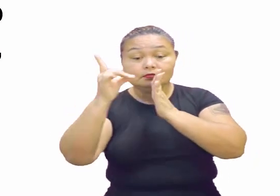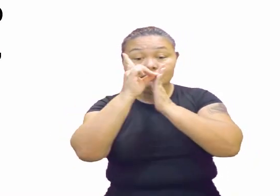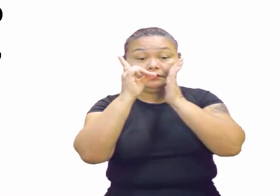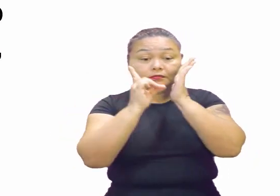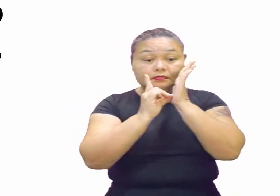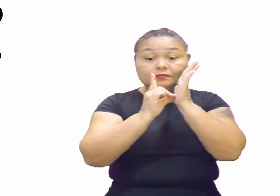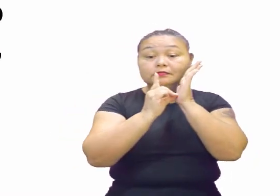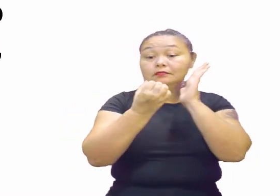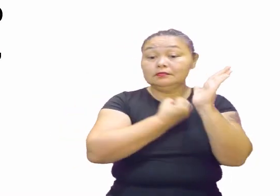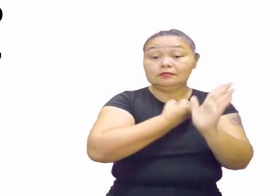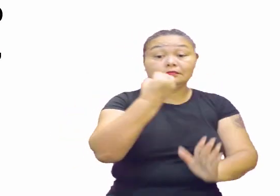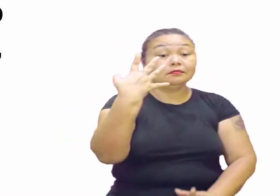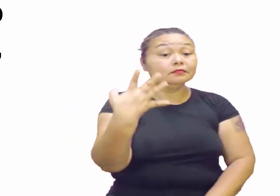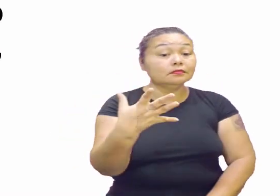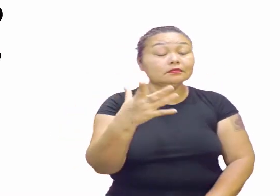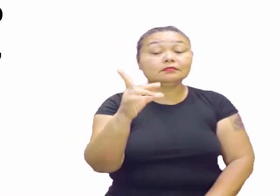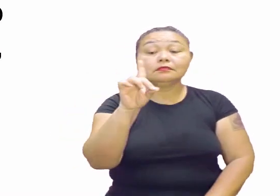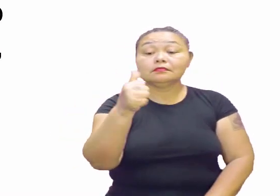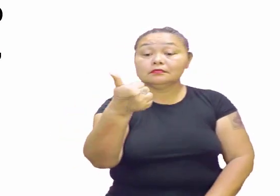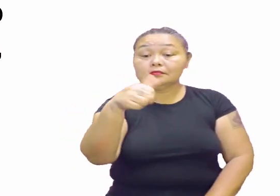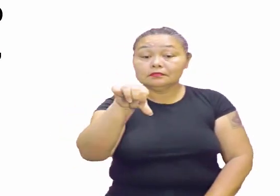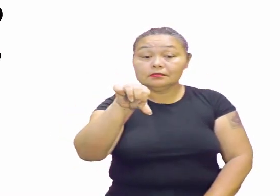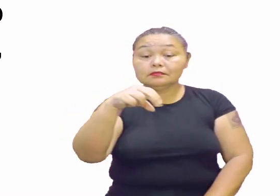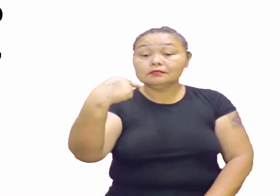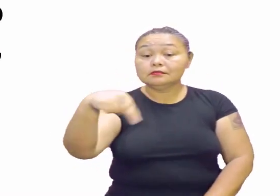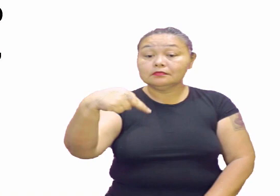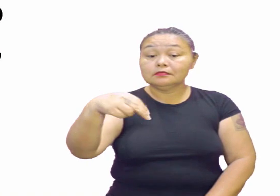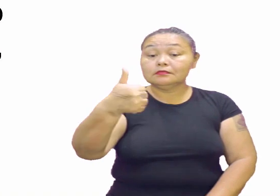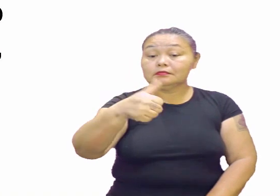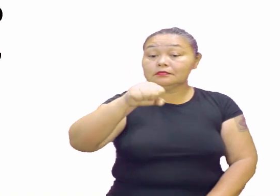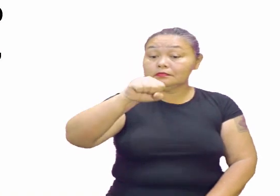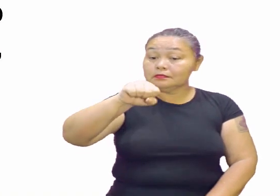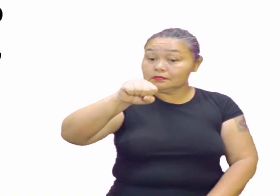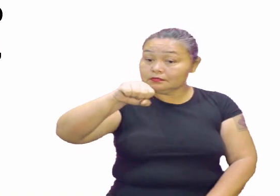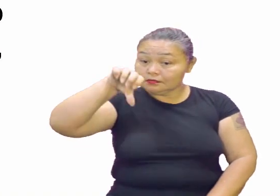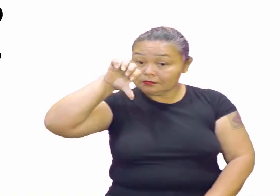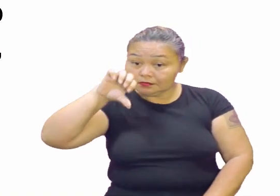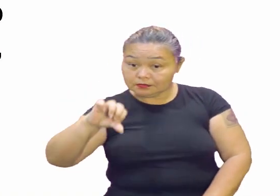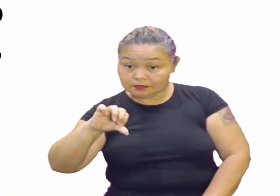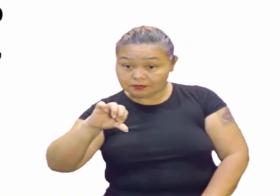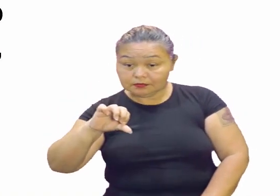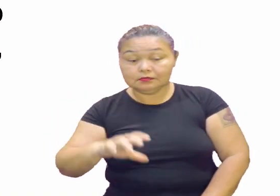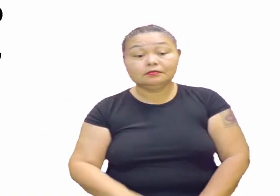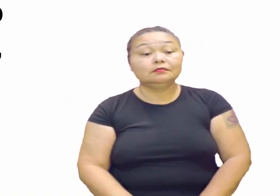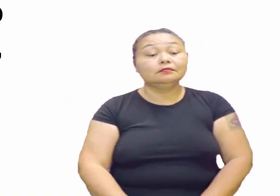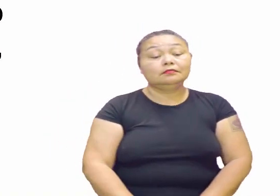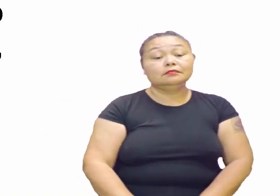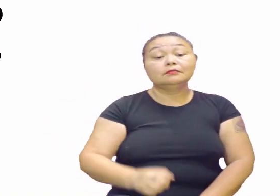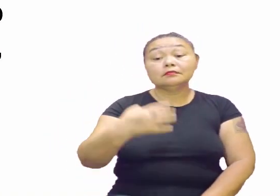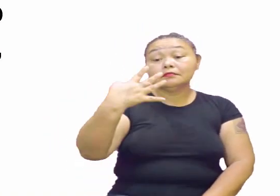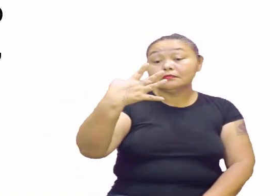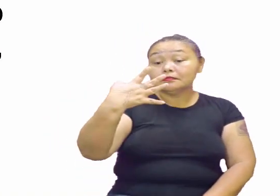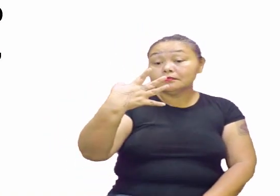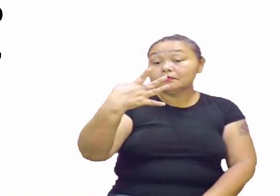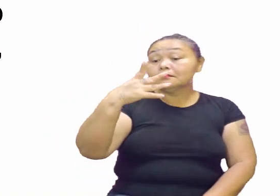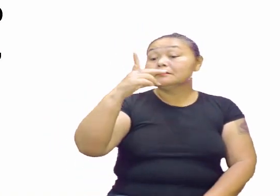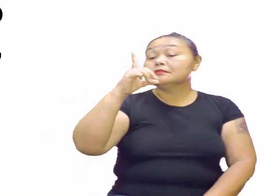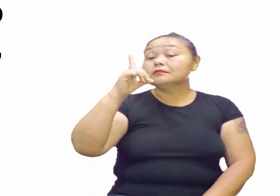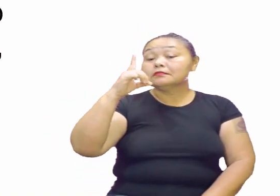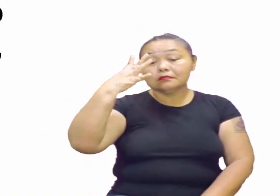número 4 do dia 19 de novembro de 1889.